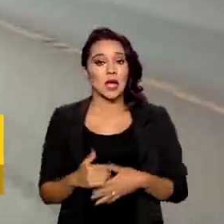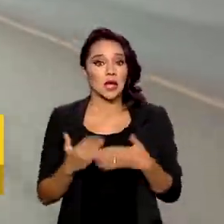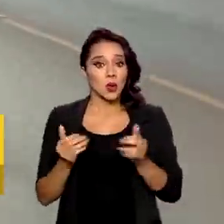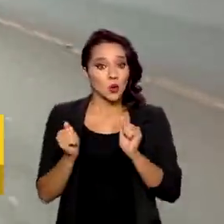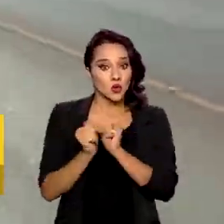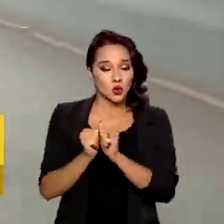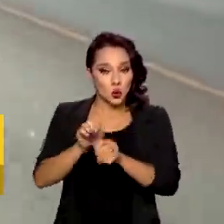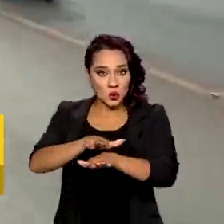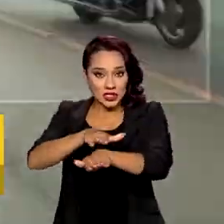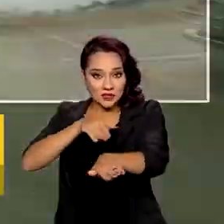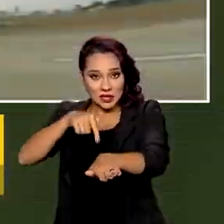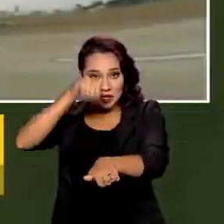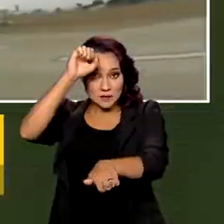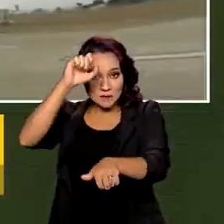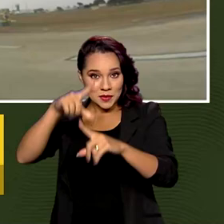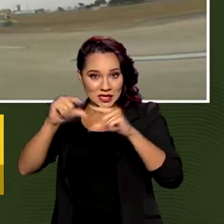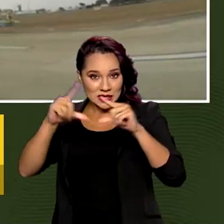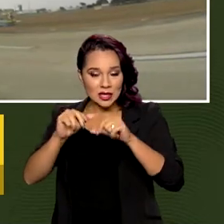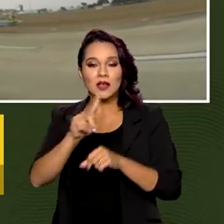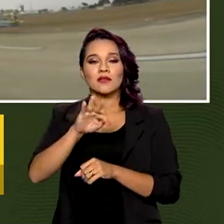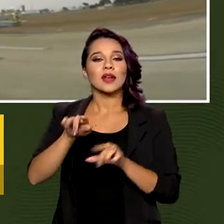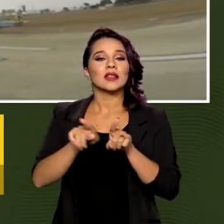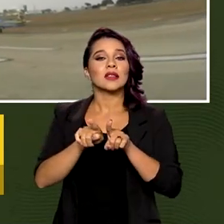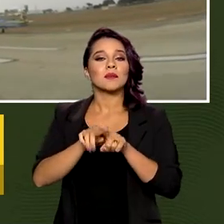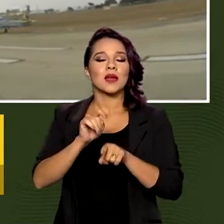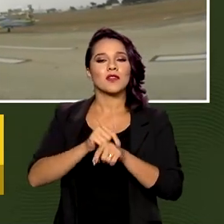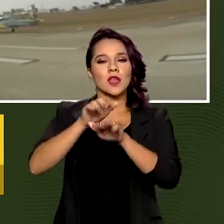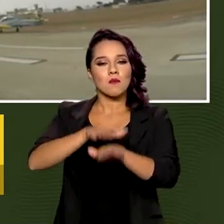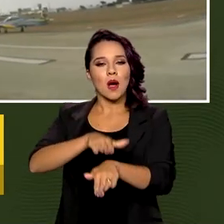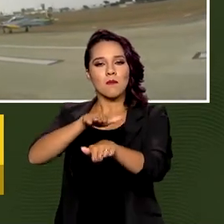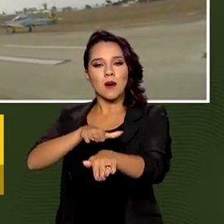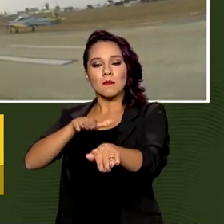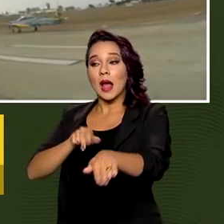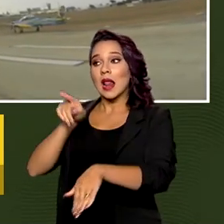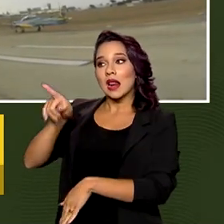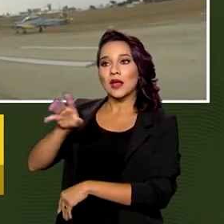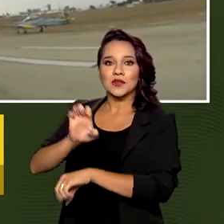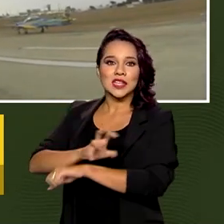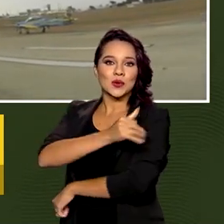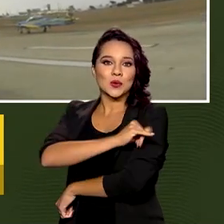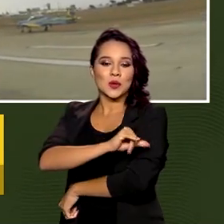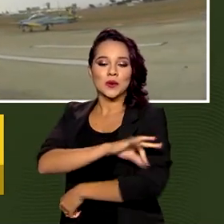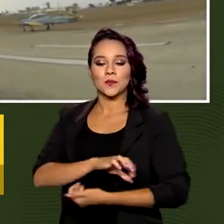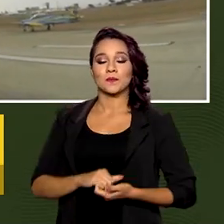aqui em Brasília, vamos ter também uma parada naval que vai acontecer lá no Rio, iniciando no